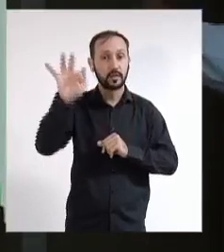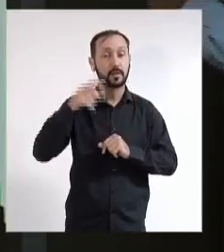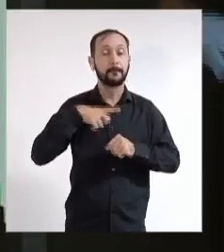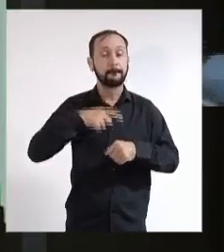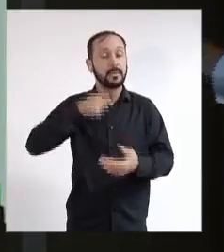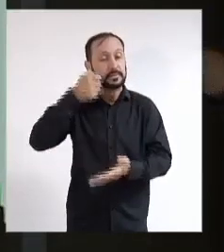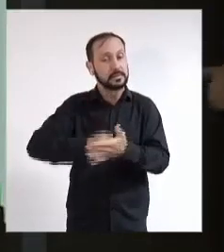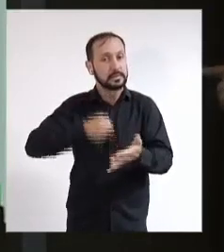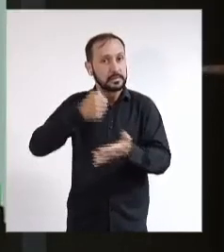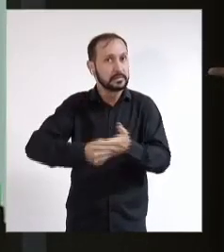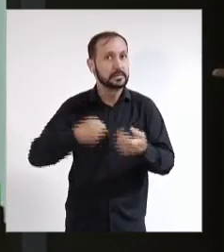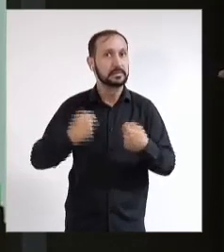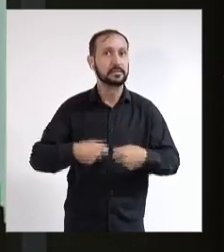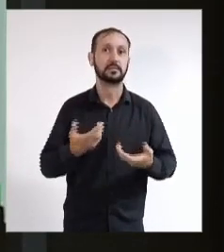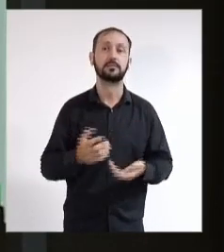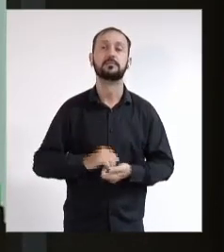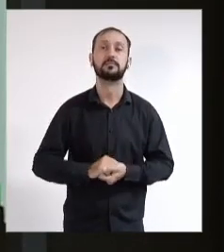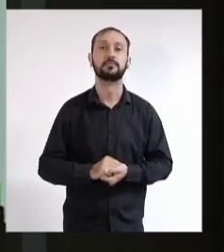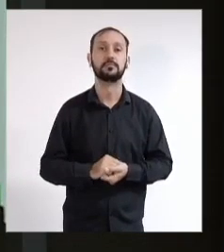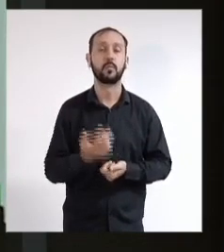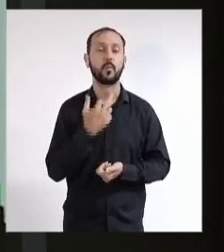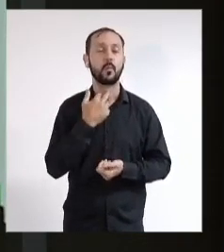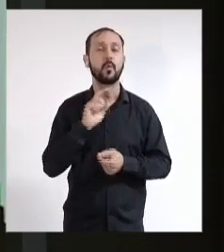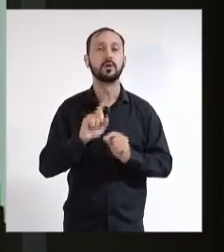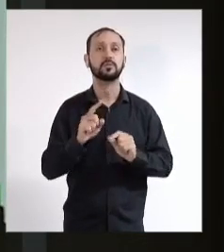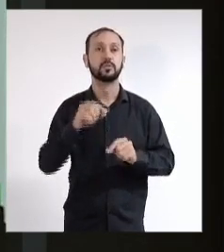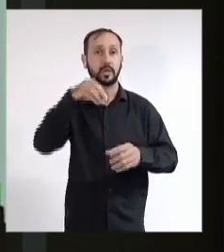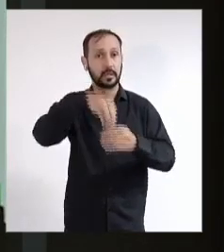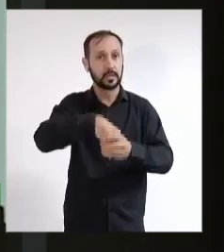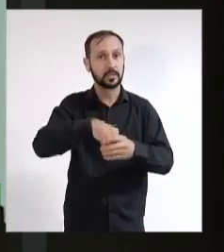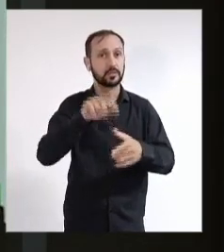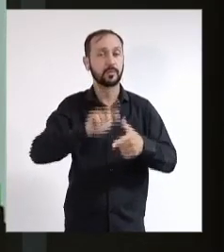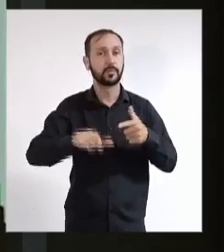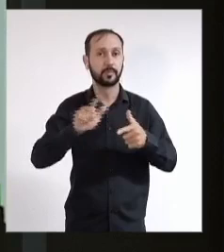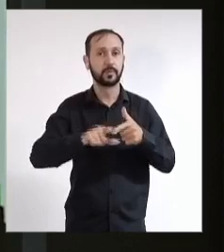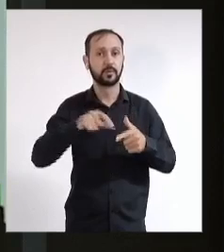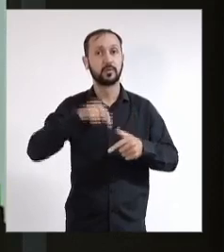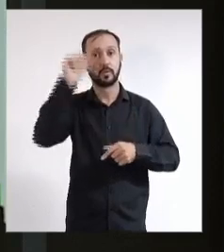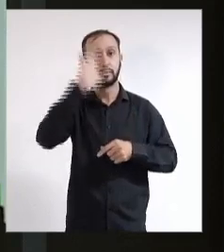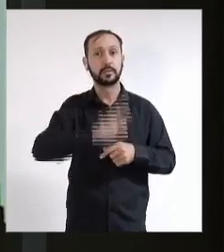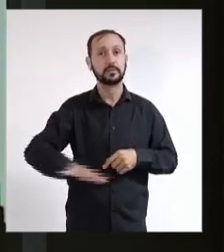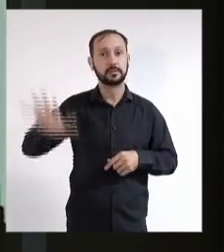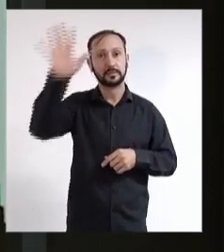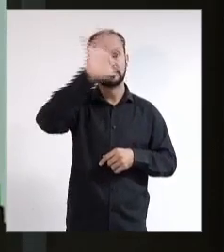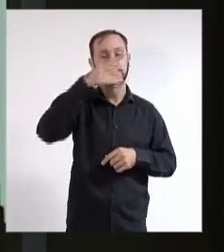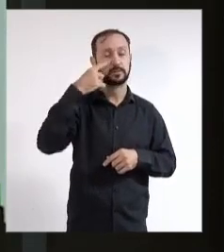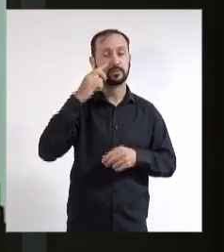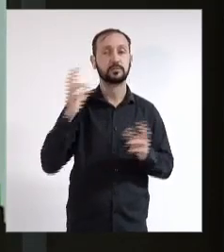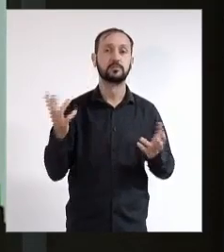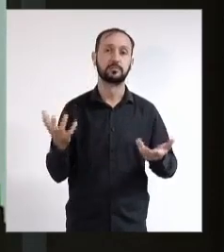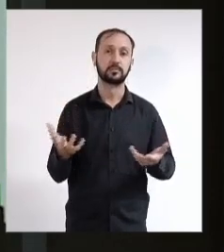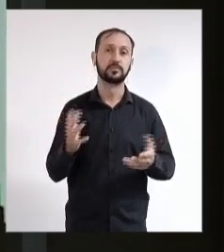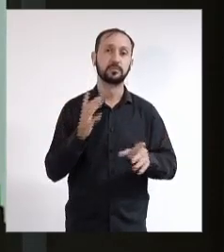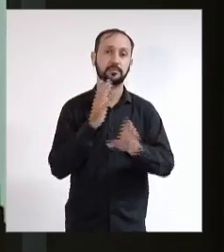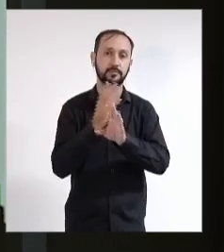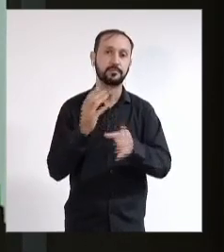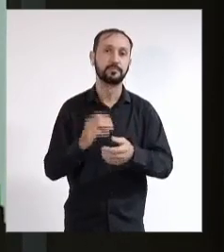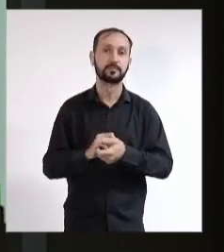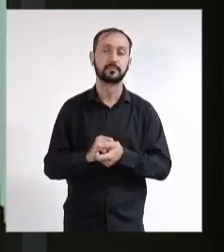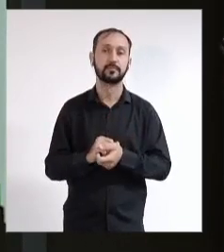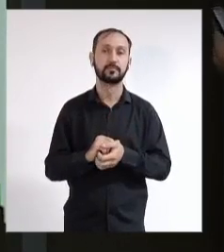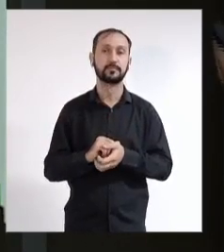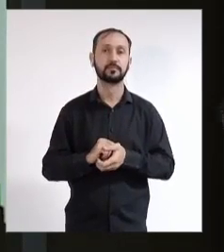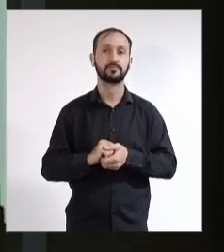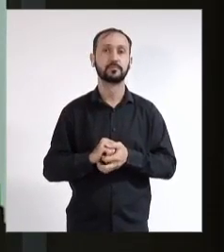dessa forma e não é só aqui que acontece problema nós temos no brasil todo alguns problemas nesse sentido talvez aqui